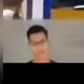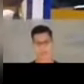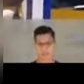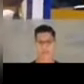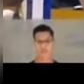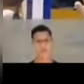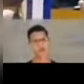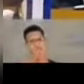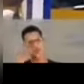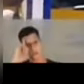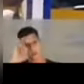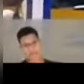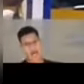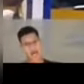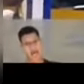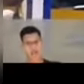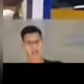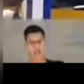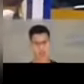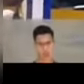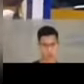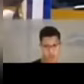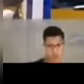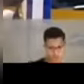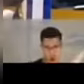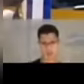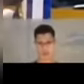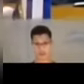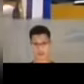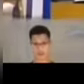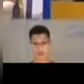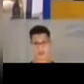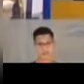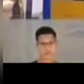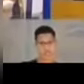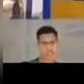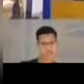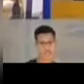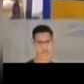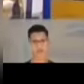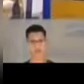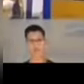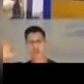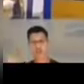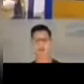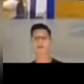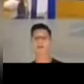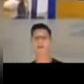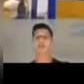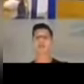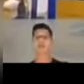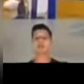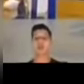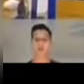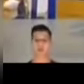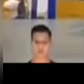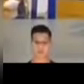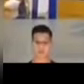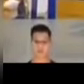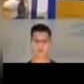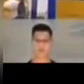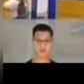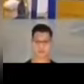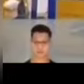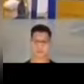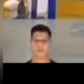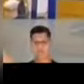Eu vou mandar retirá-lo. Não, deixa eu lhe fazer um apelo. Vossa Excelência. Retirá-lo daqui. Cadê a polícia? Chama a polícia legislativa. Presidente, presidente, Vossa